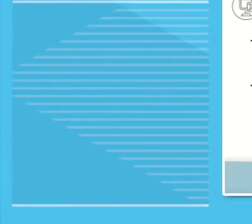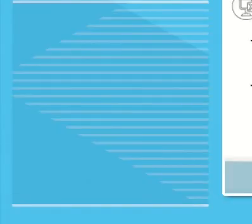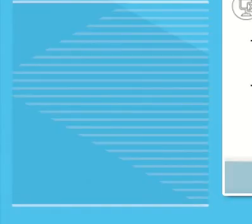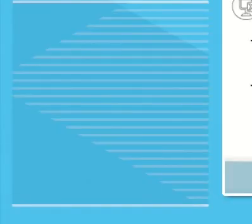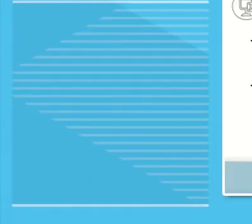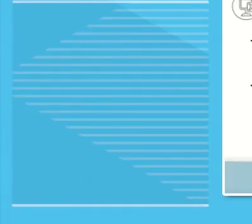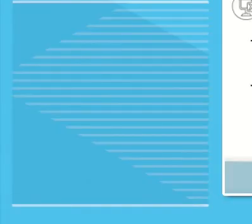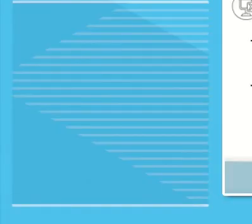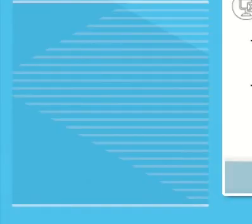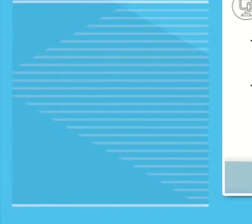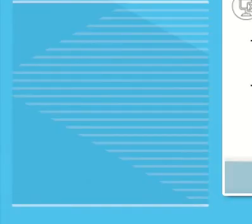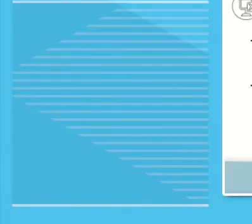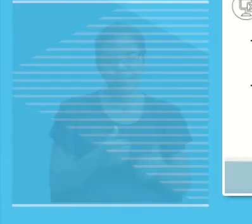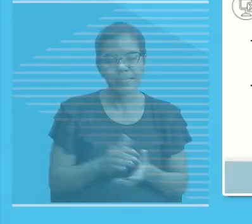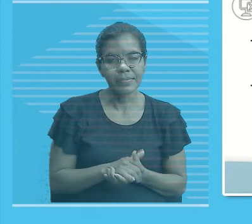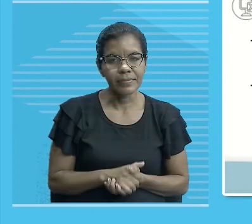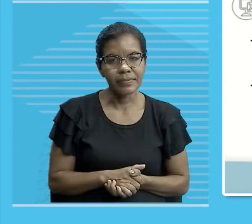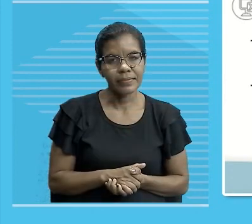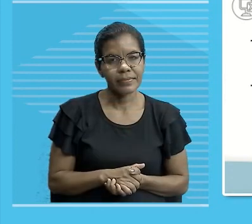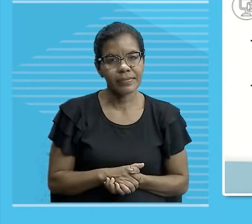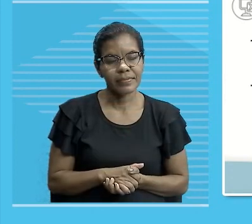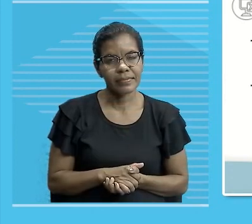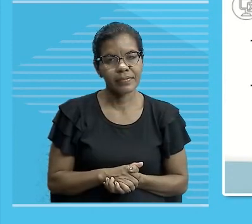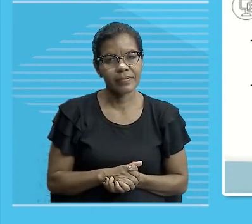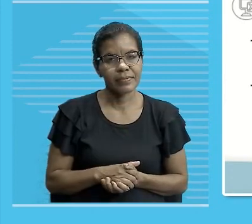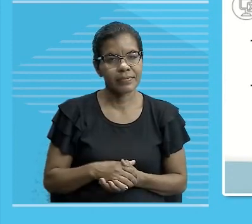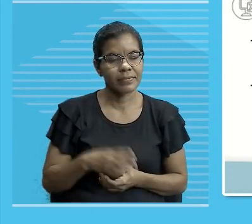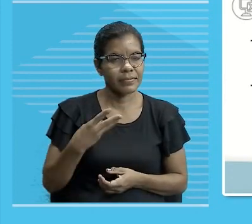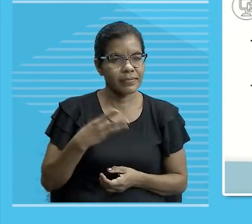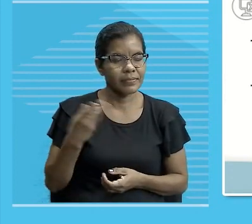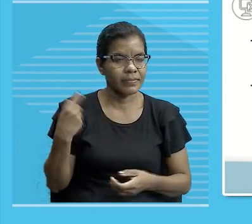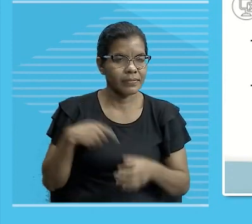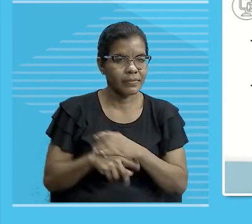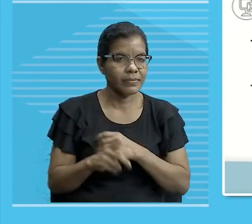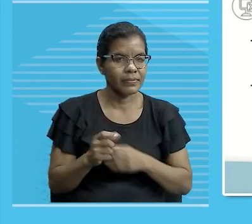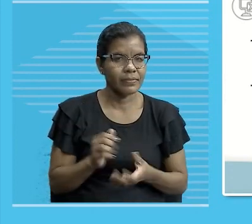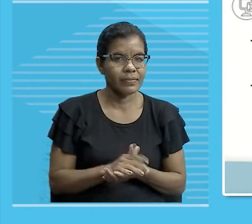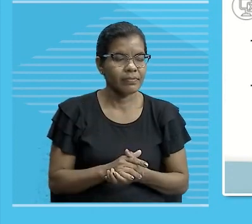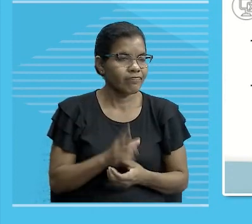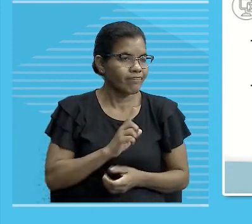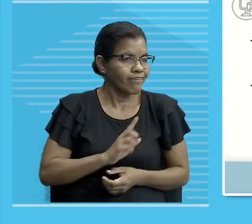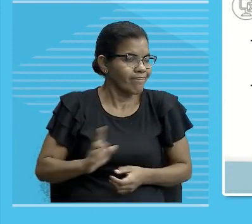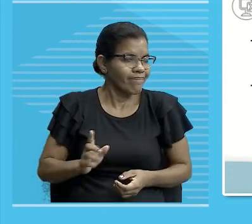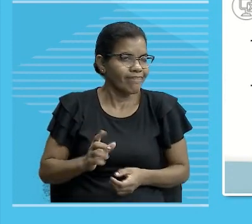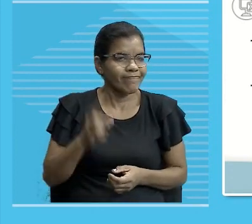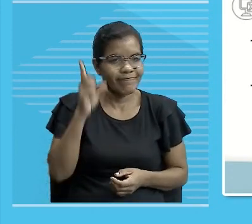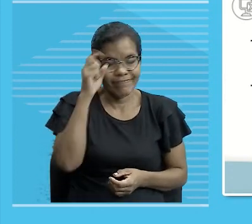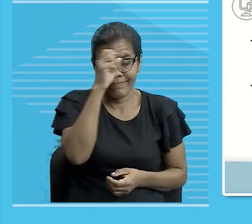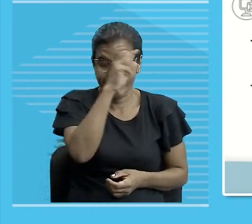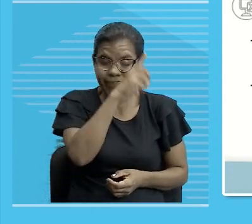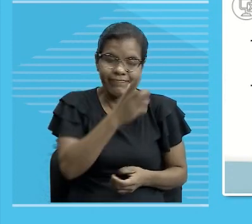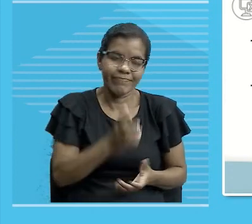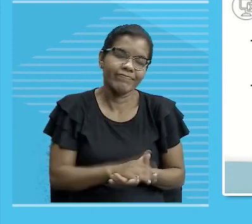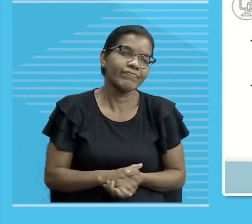Beleza, galera? Tá aí. Terceira questão, que também não tem dificuldade nenhuma, tá?